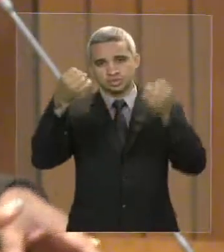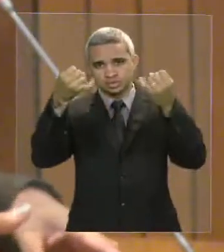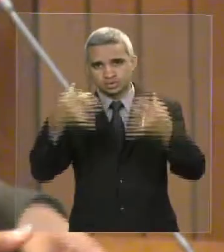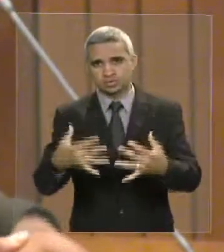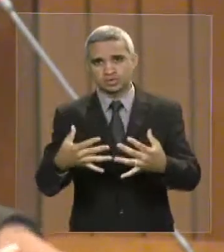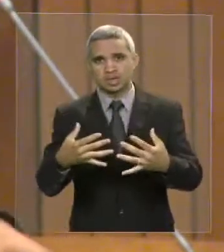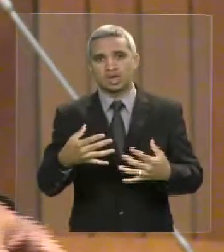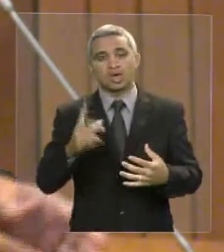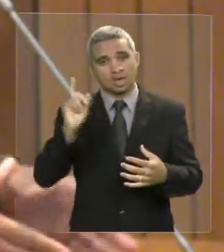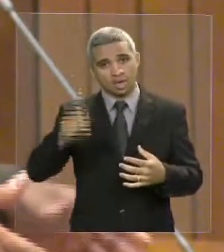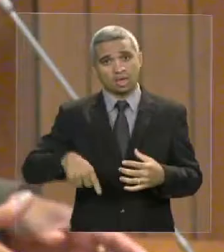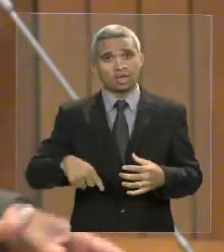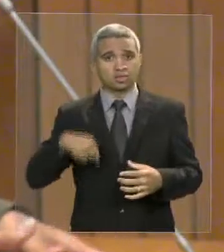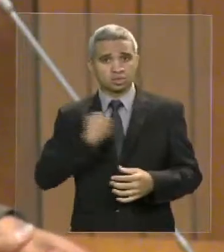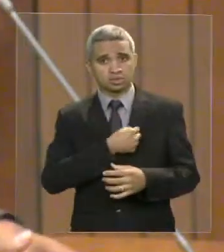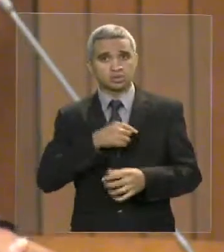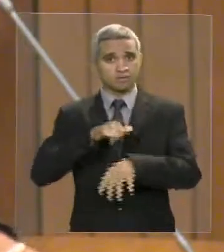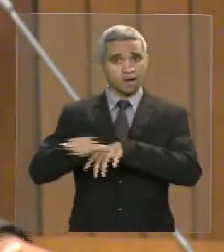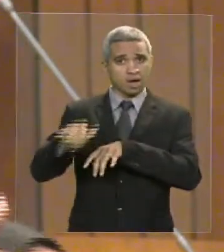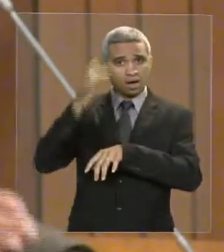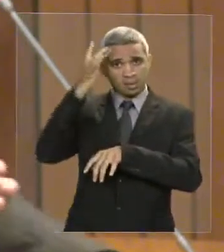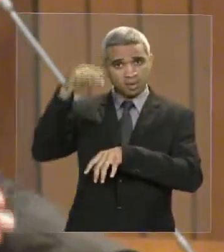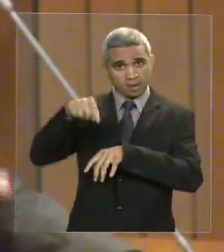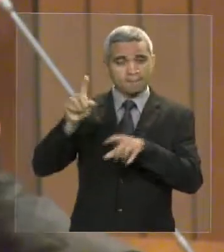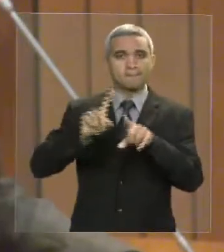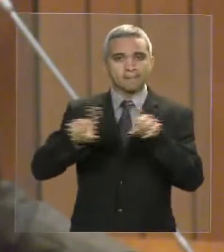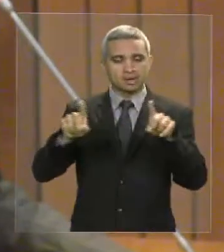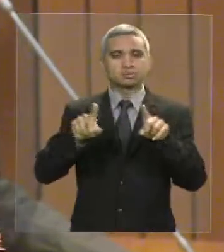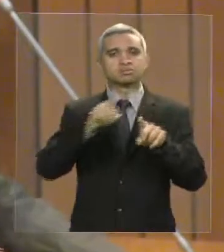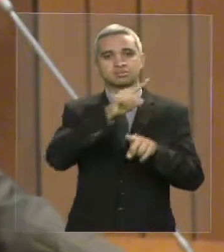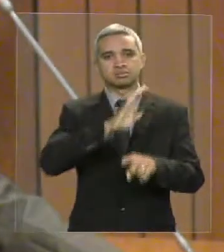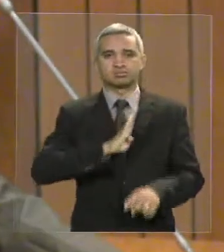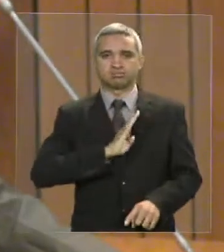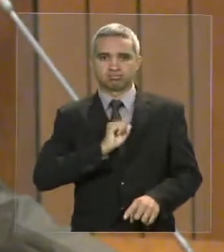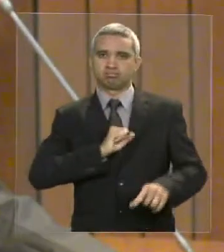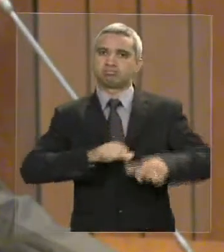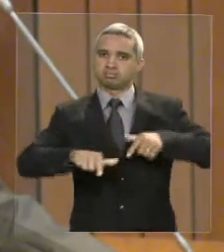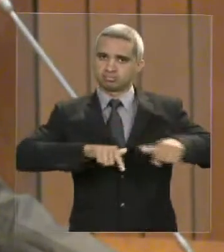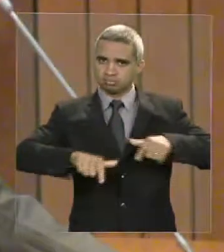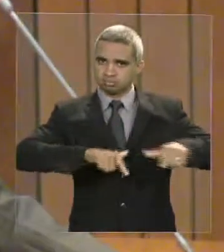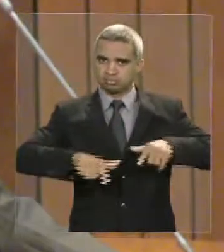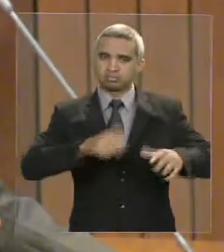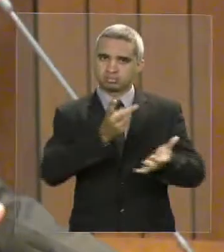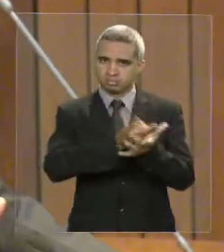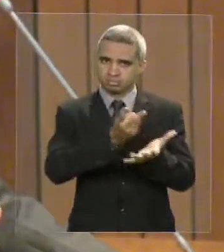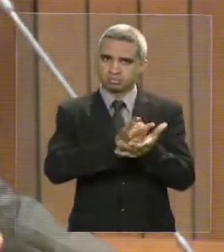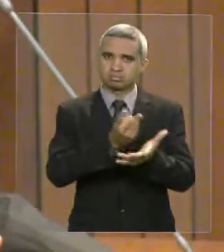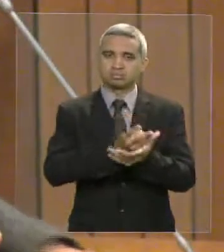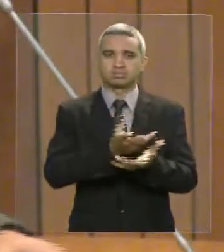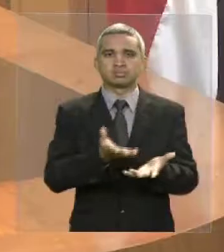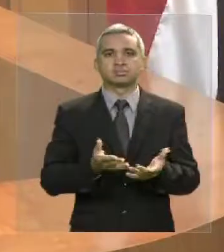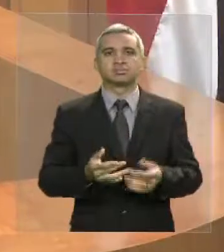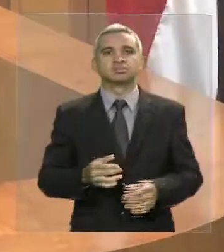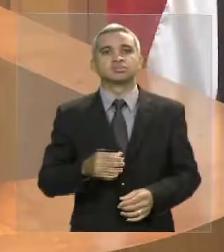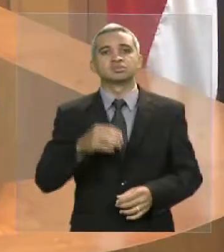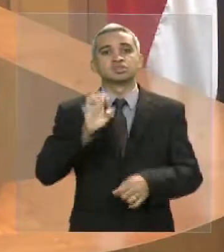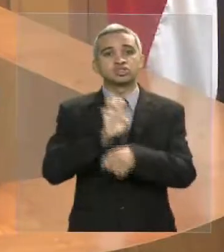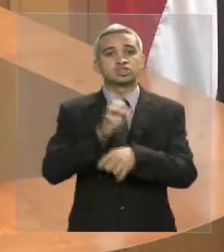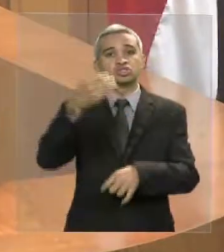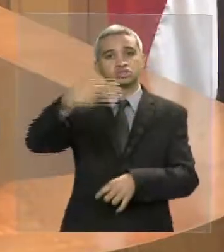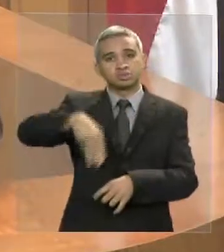a serviço, que é a trabalho desse Estado. Nós temos percorrido o Estado do Maranhão, isso é notório,